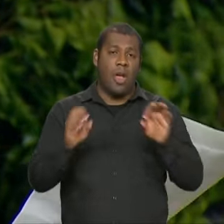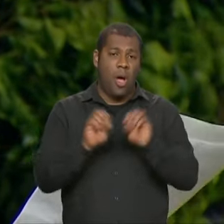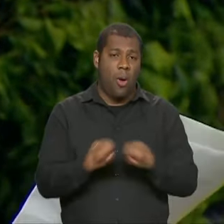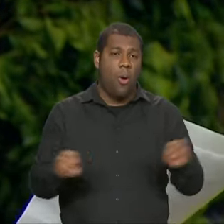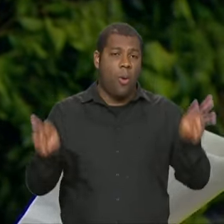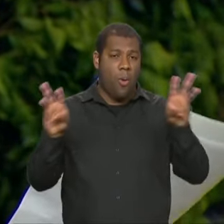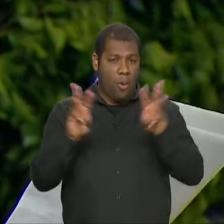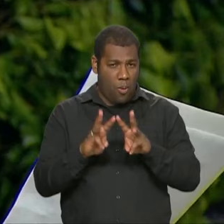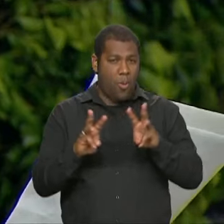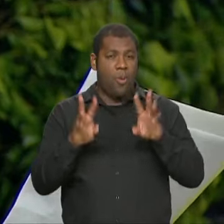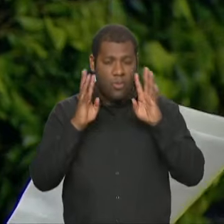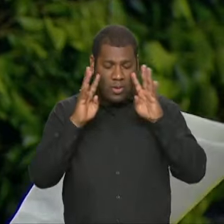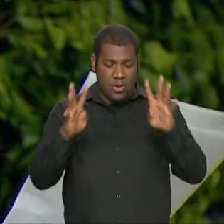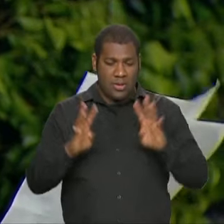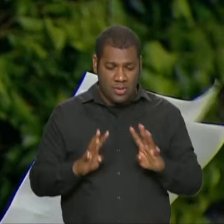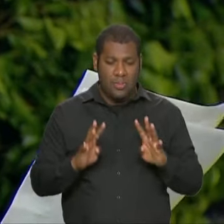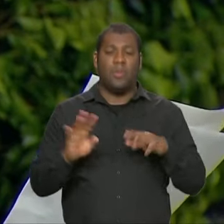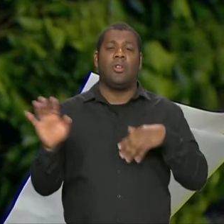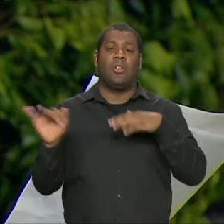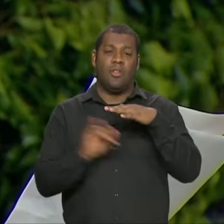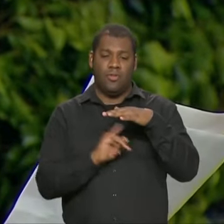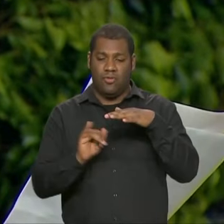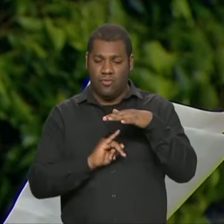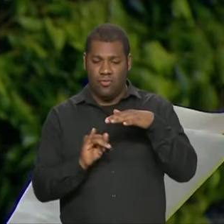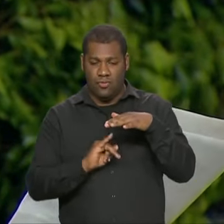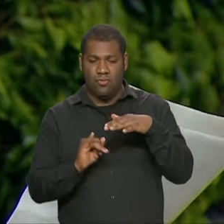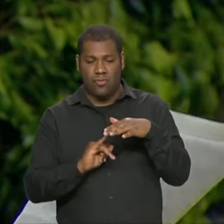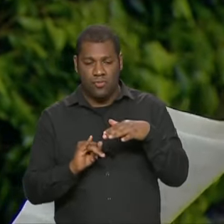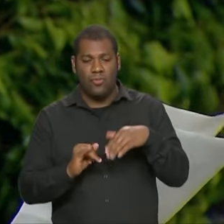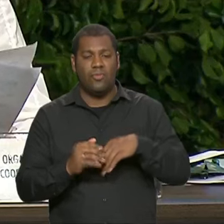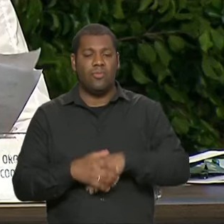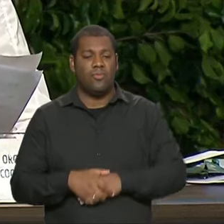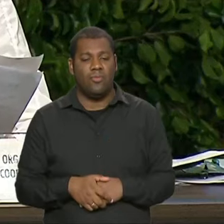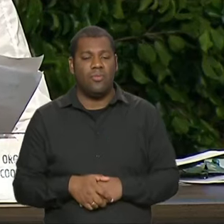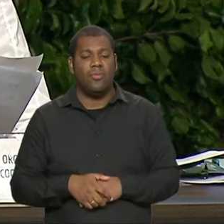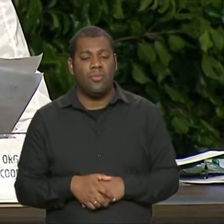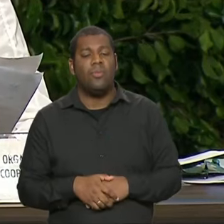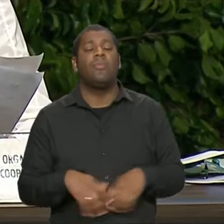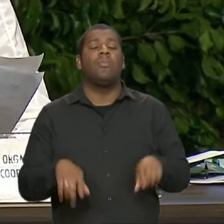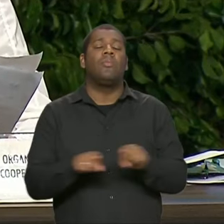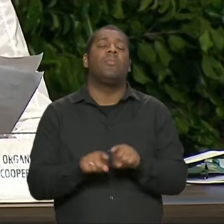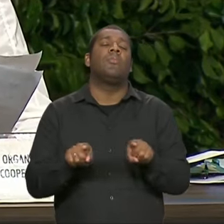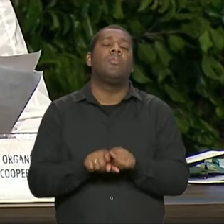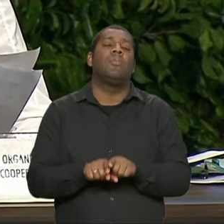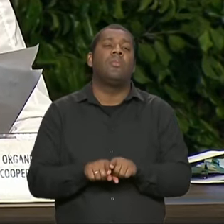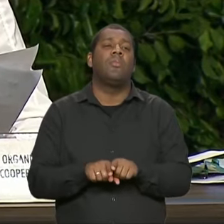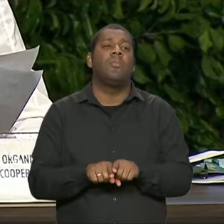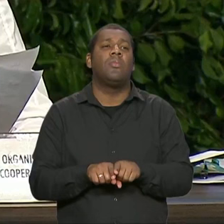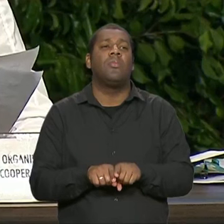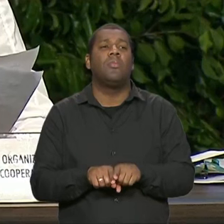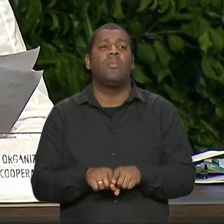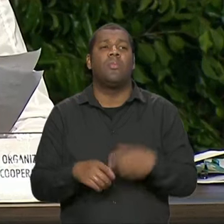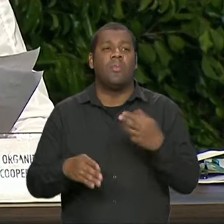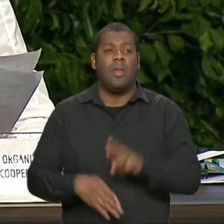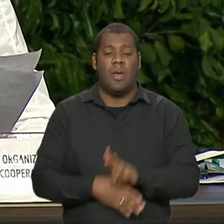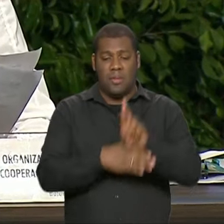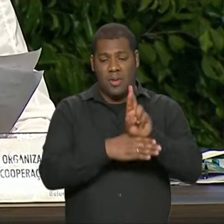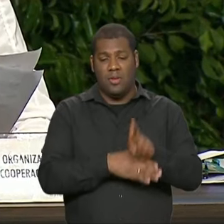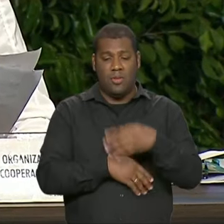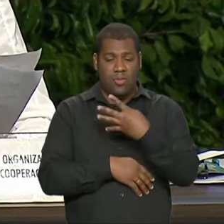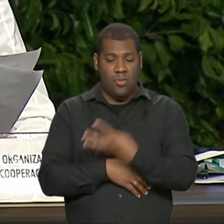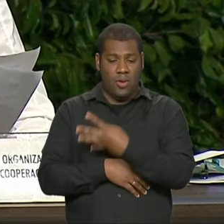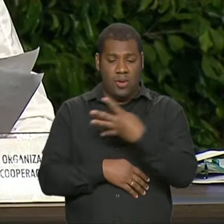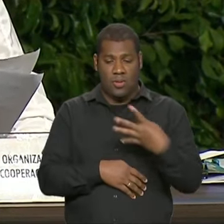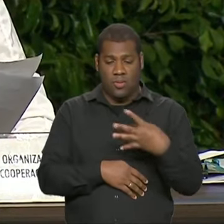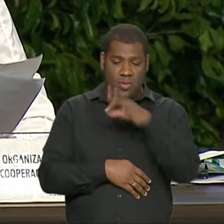como órgão observador. E quero indicar também que, representando 44%